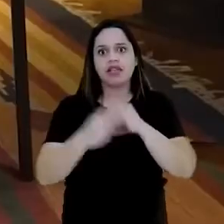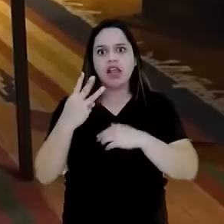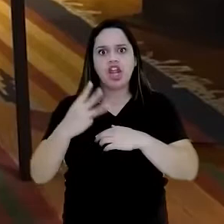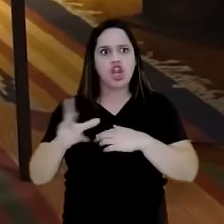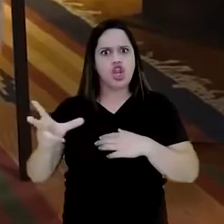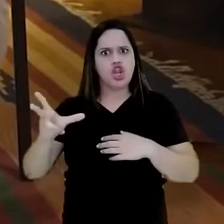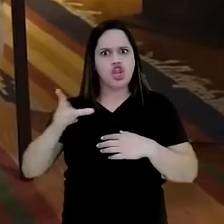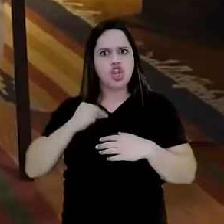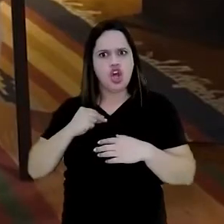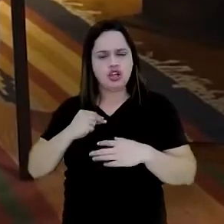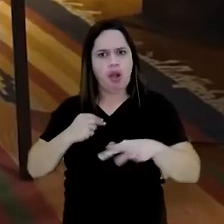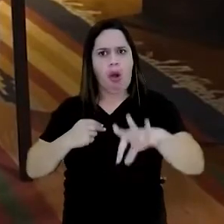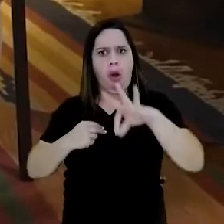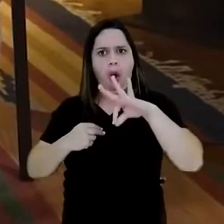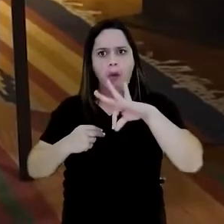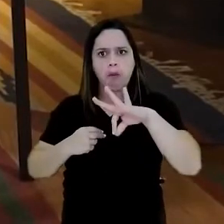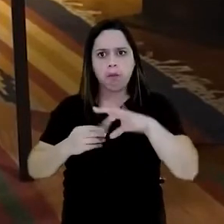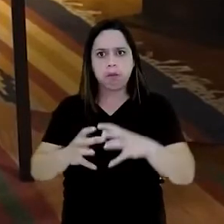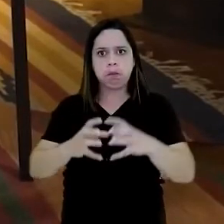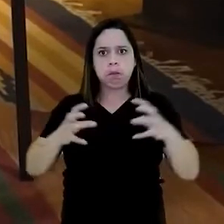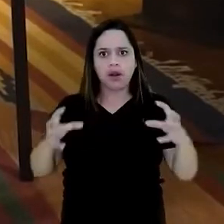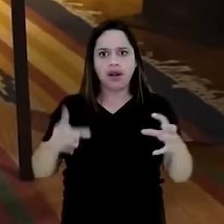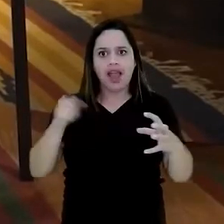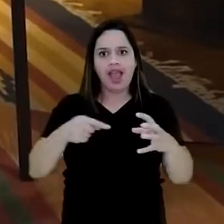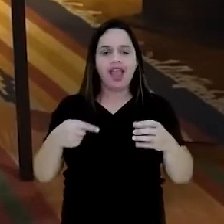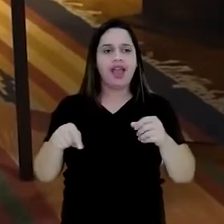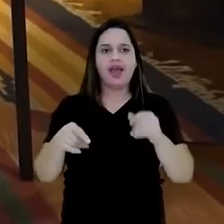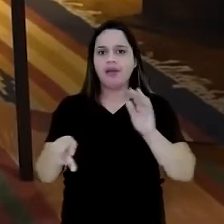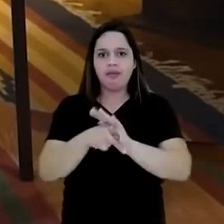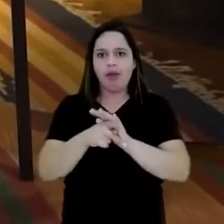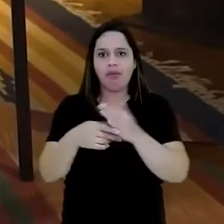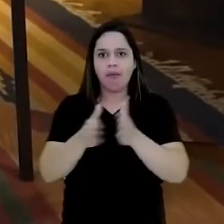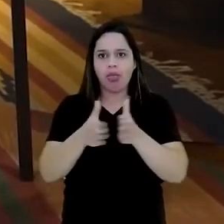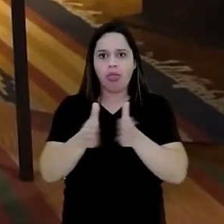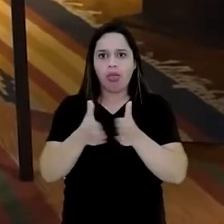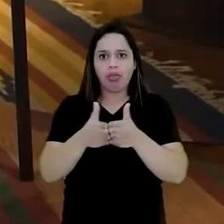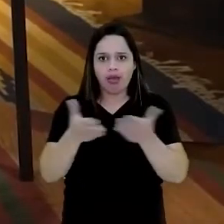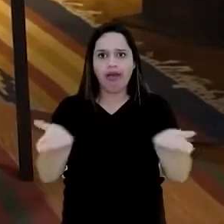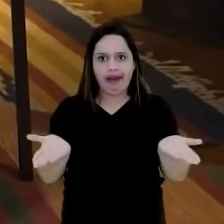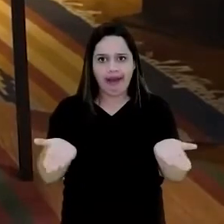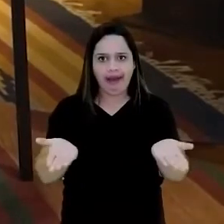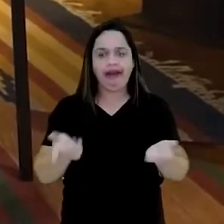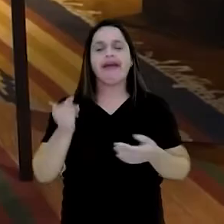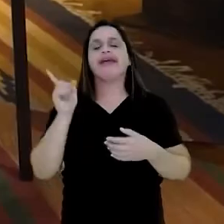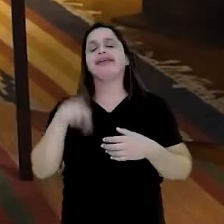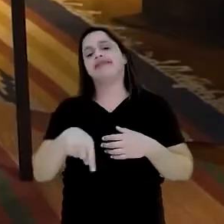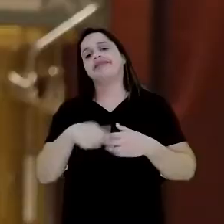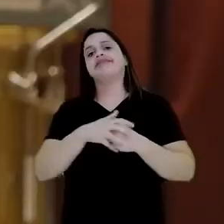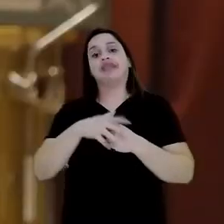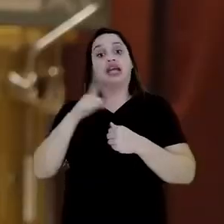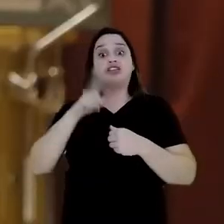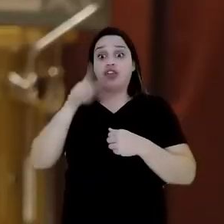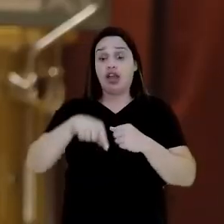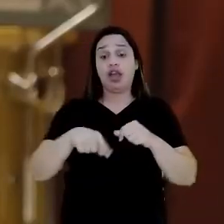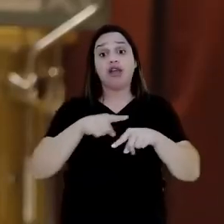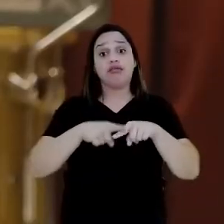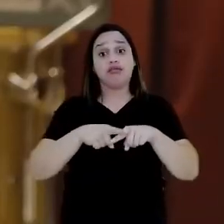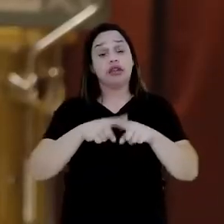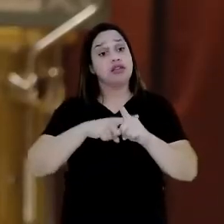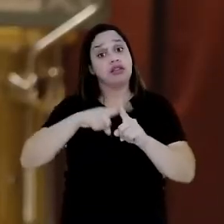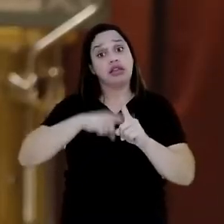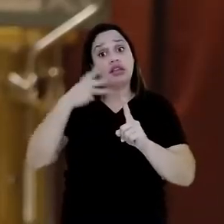categoria três então é esse é uma lente bate aqui aquela que bate palma né tô aqui na perna mas tem